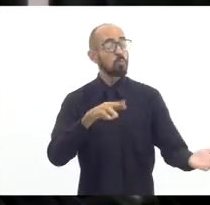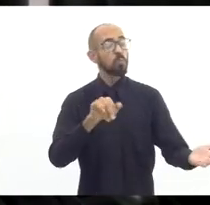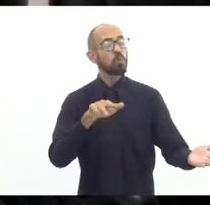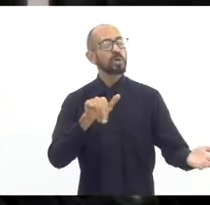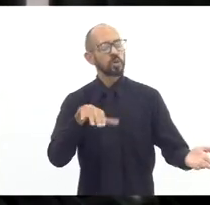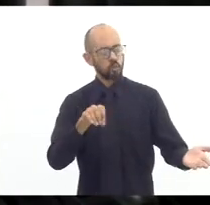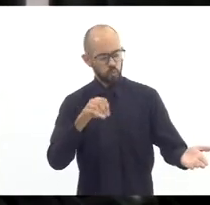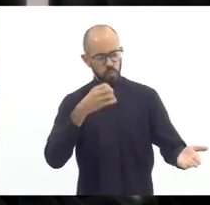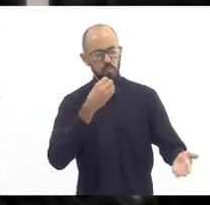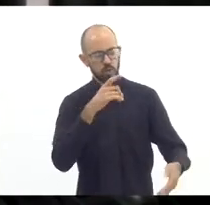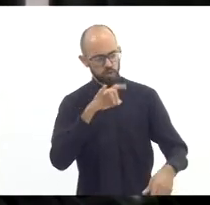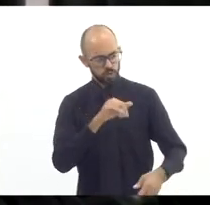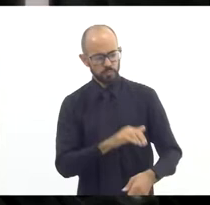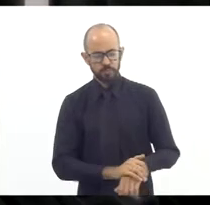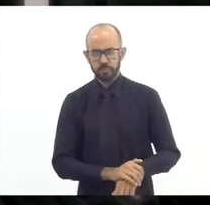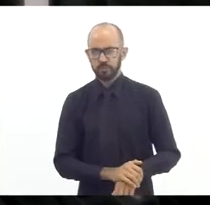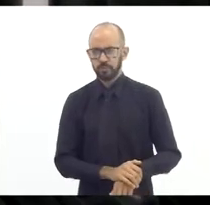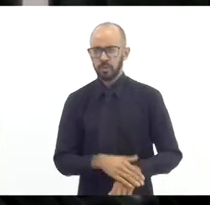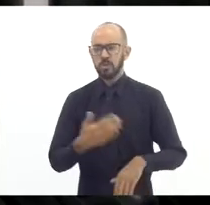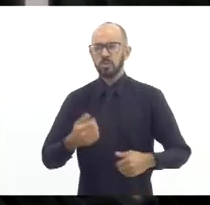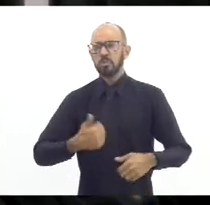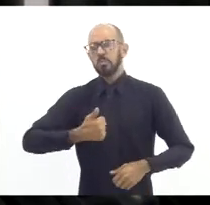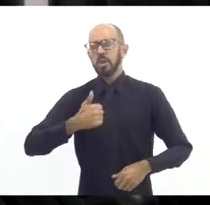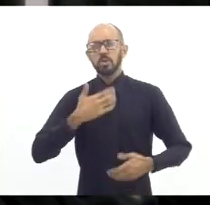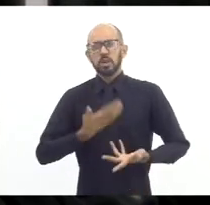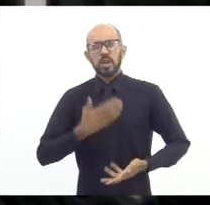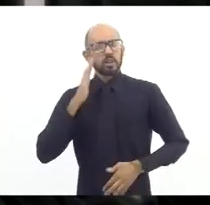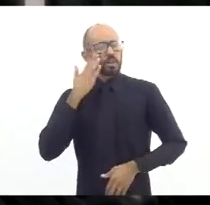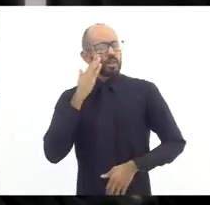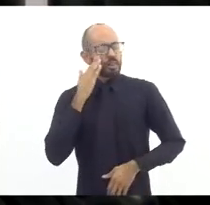primeiro eu queria que entender um pouco melhor